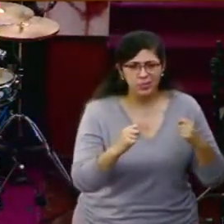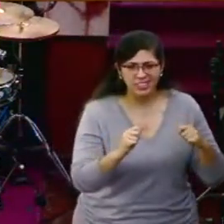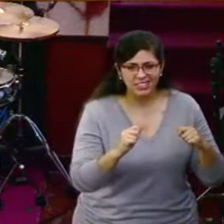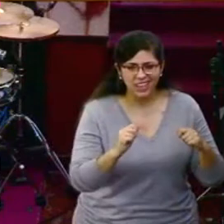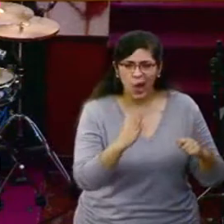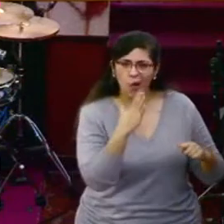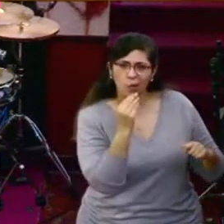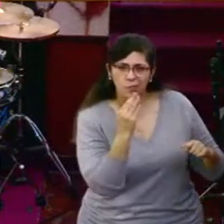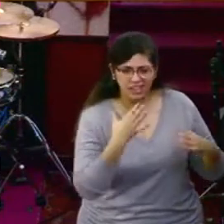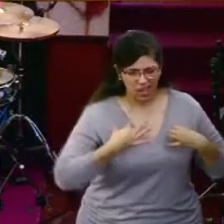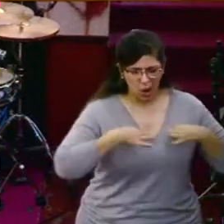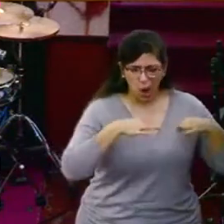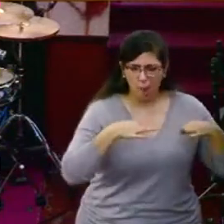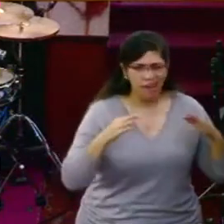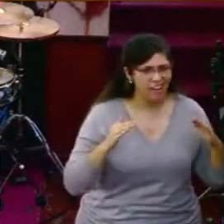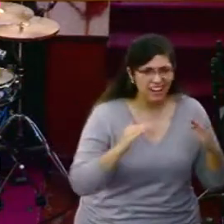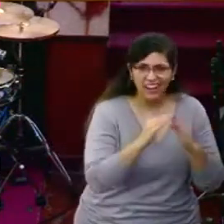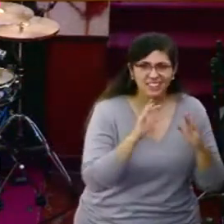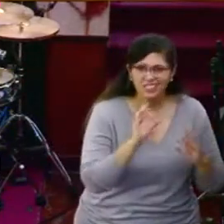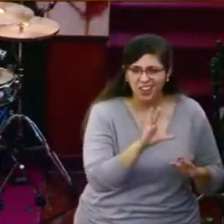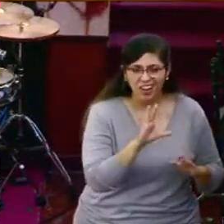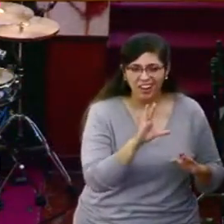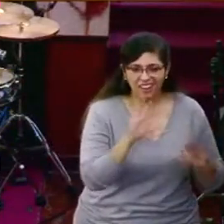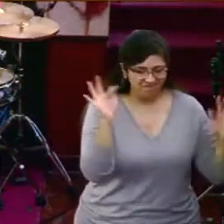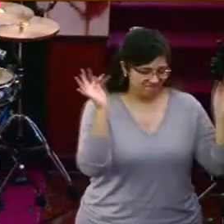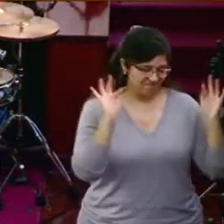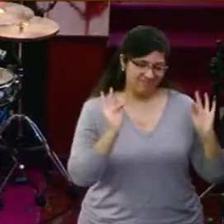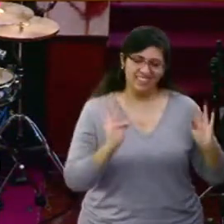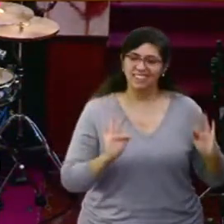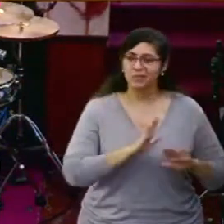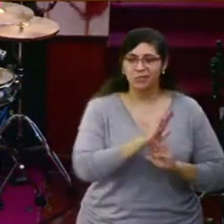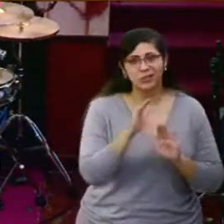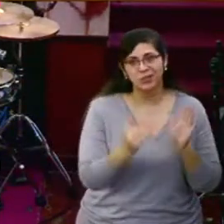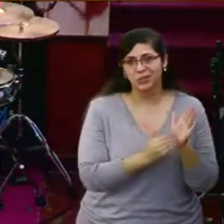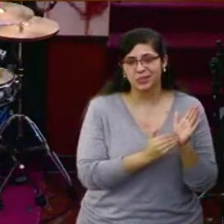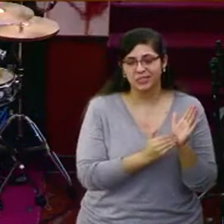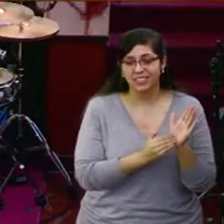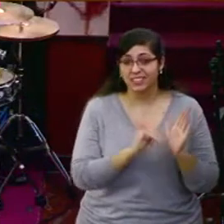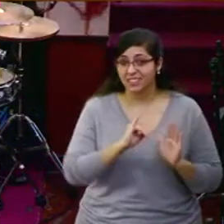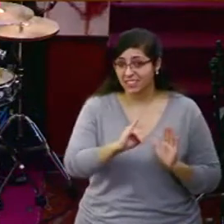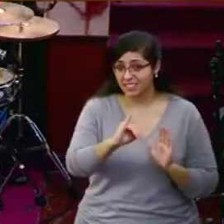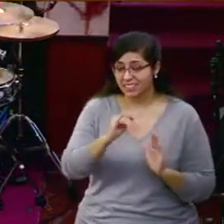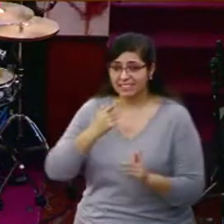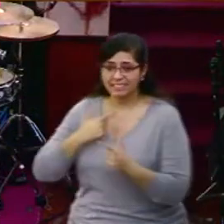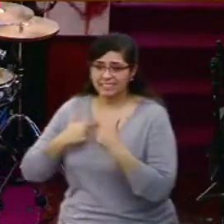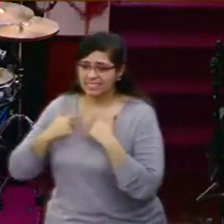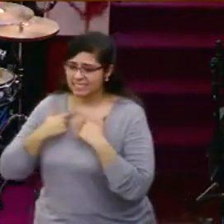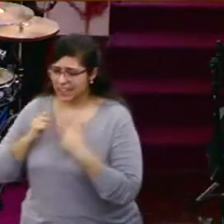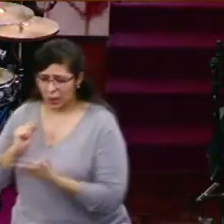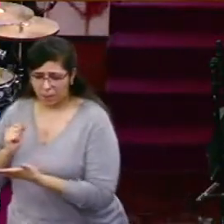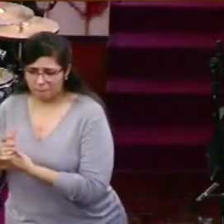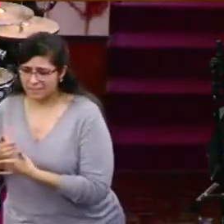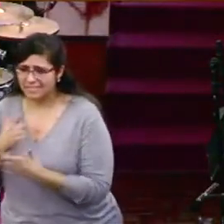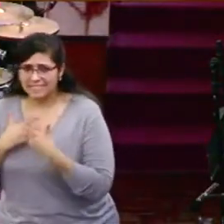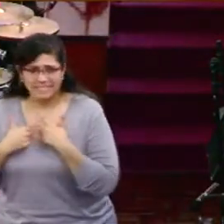supridas são a causa suficiente para uma vida de felicidade as pessoas que não conseguem confiar em deus